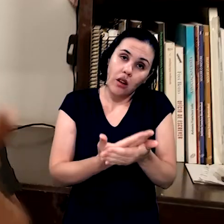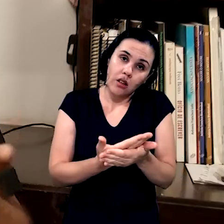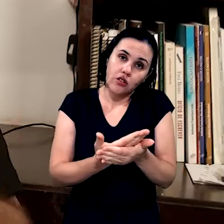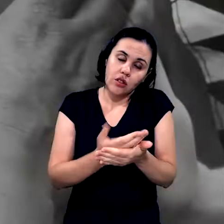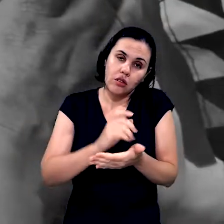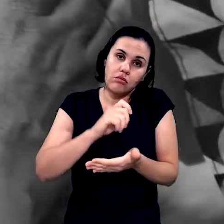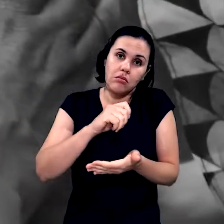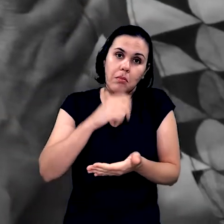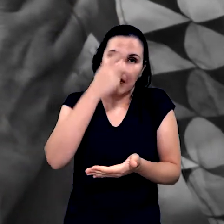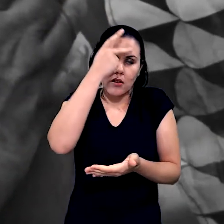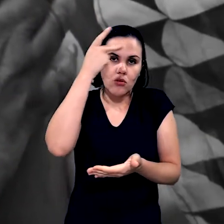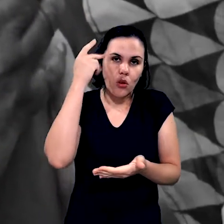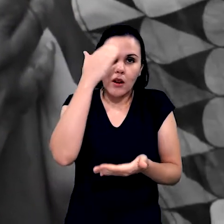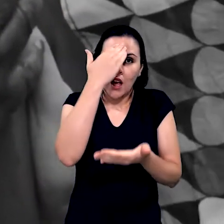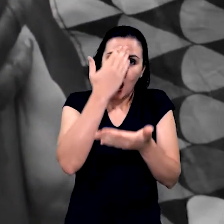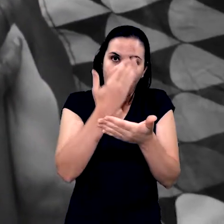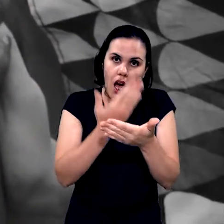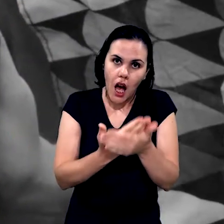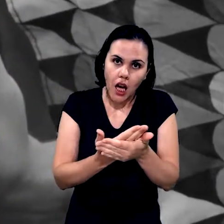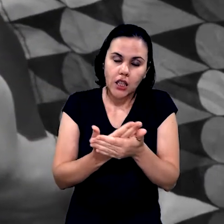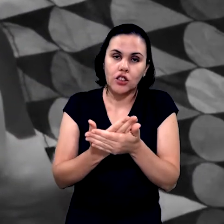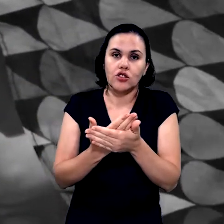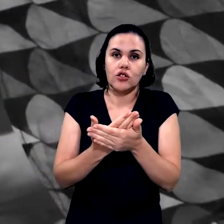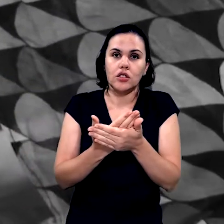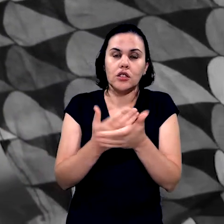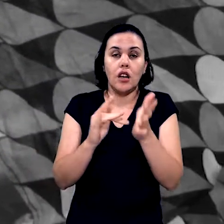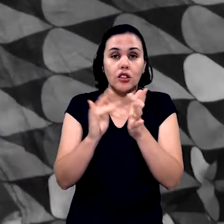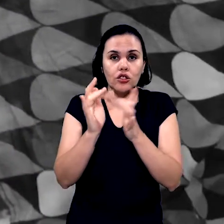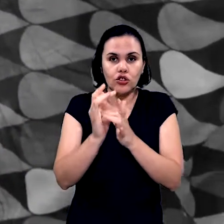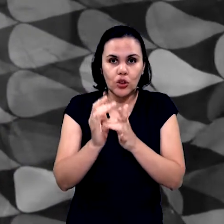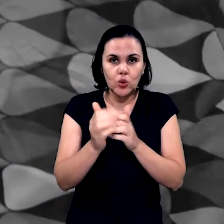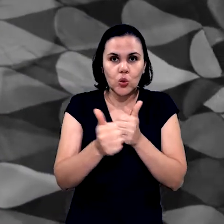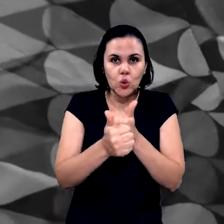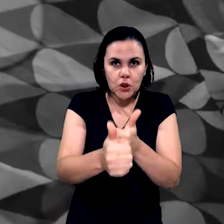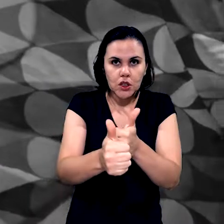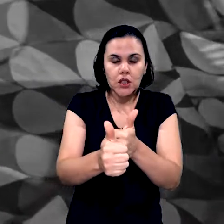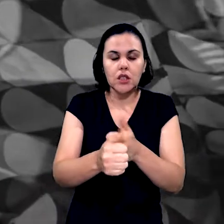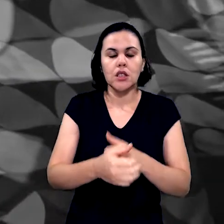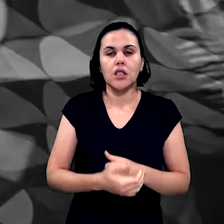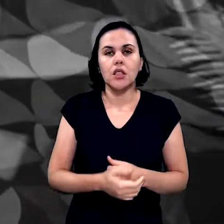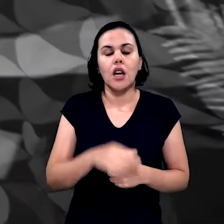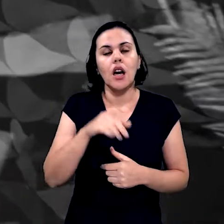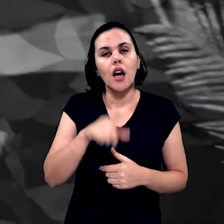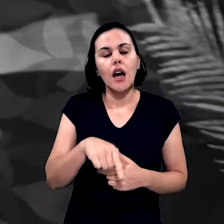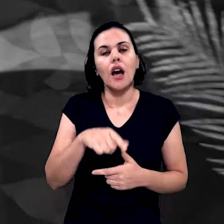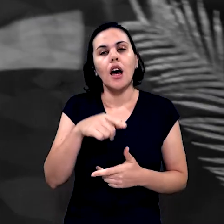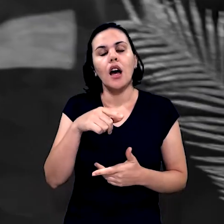enquanto cristão, enquanto seguidor de Jesus,